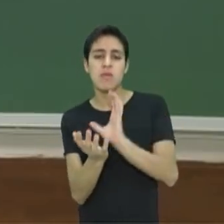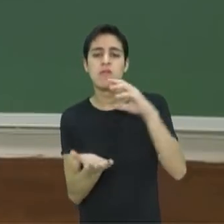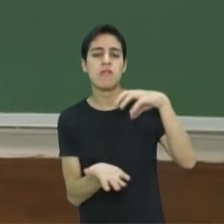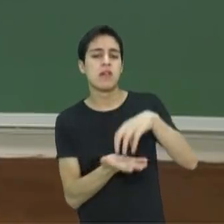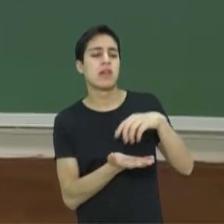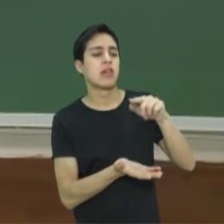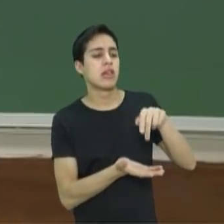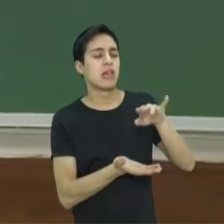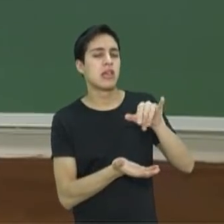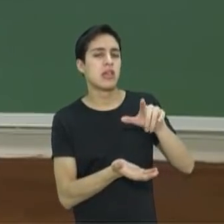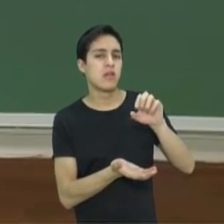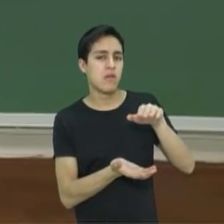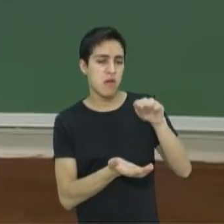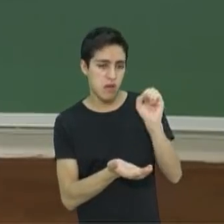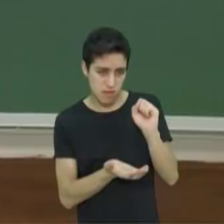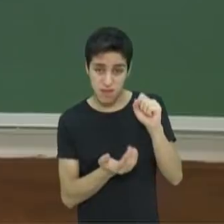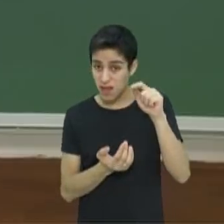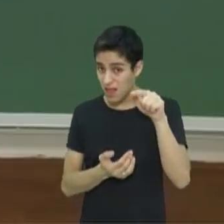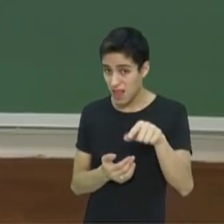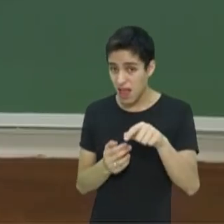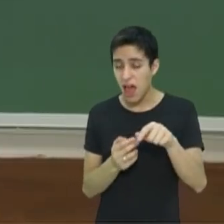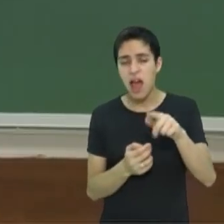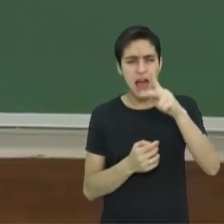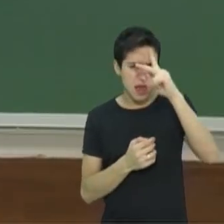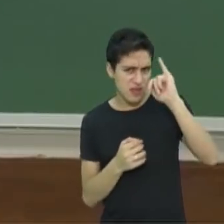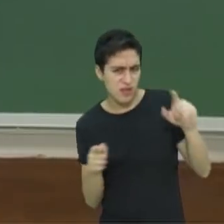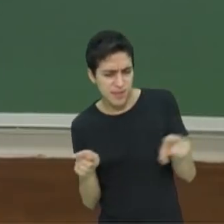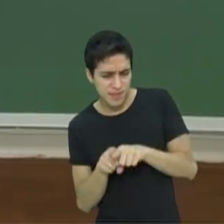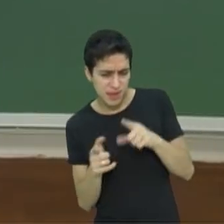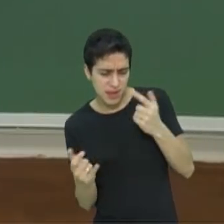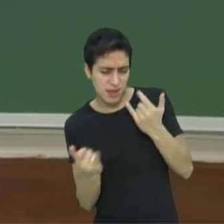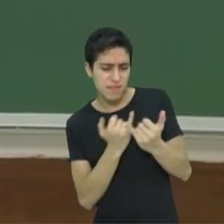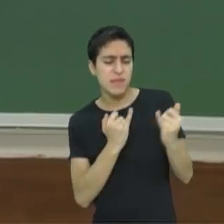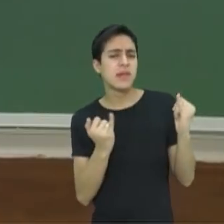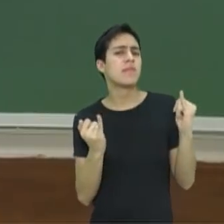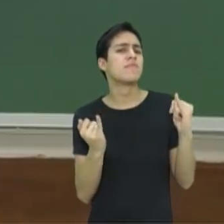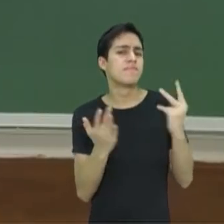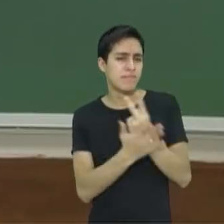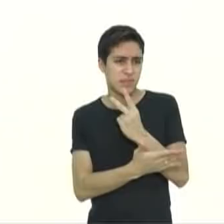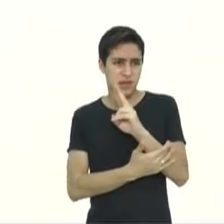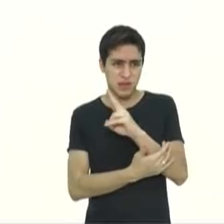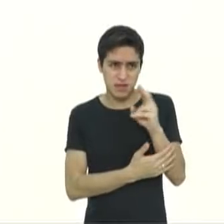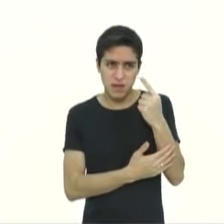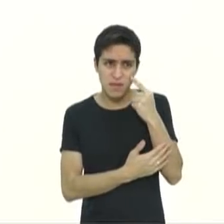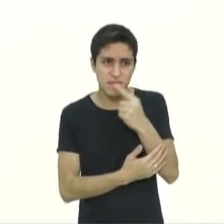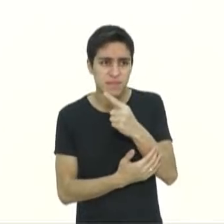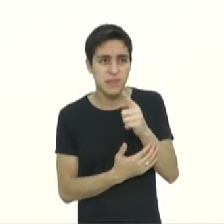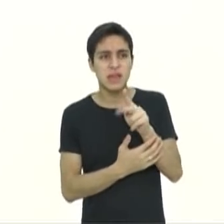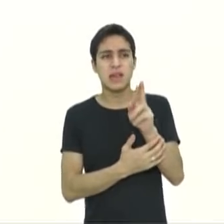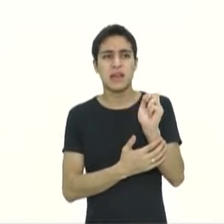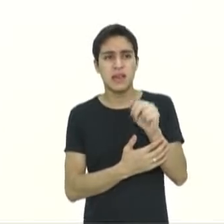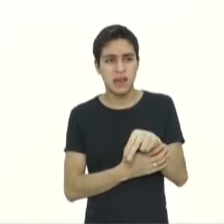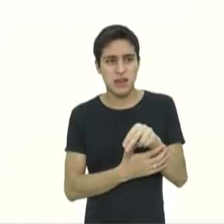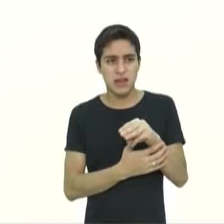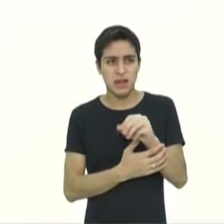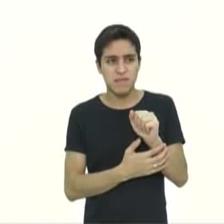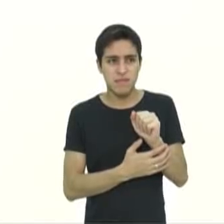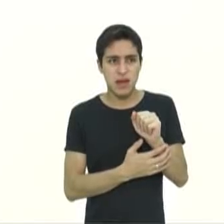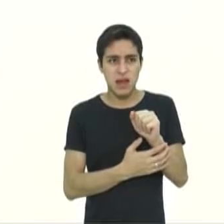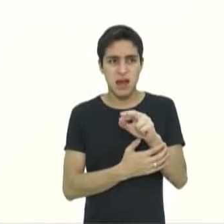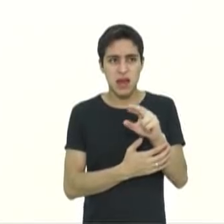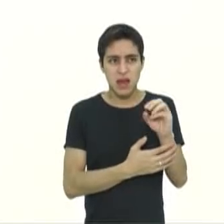No Haiti também vai acontecer a formação das sociedades, mas eles chamavam em francês de Grand Marronnage, o que é quase